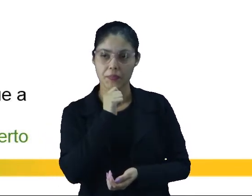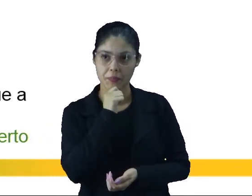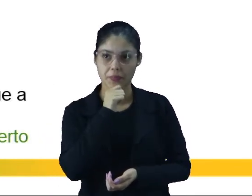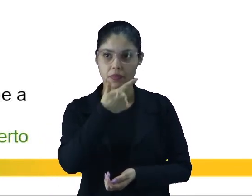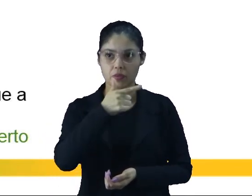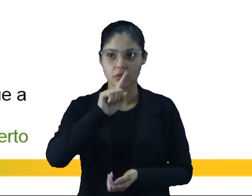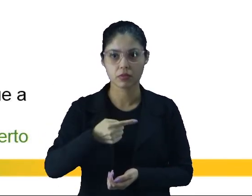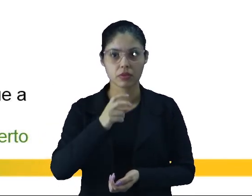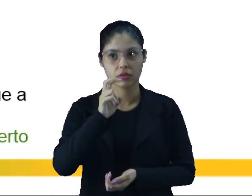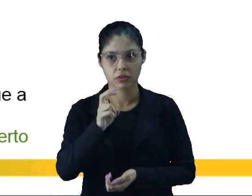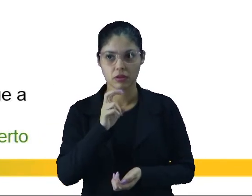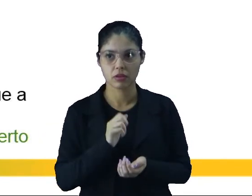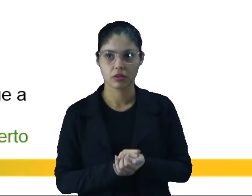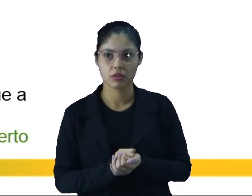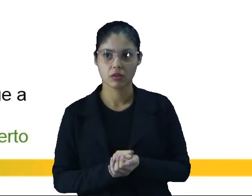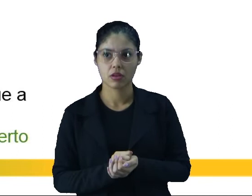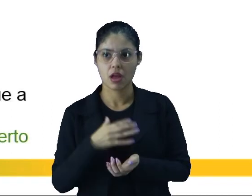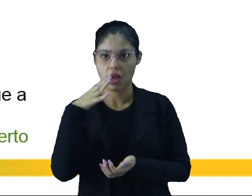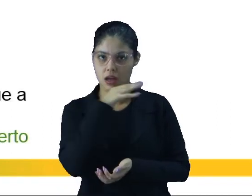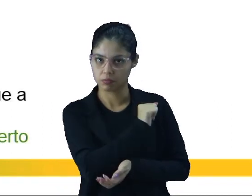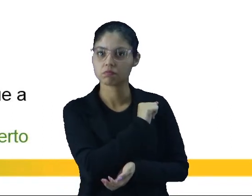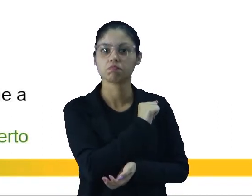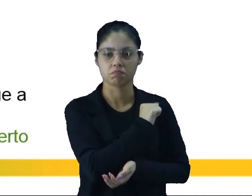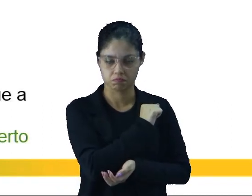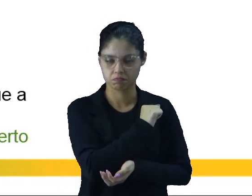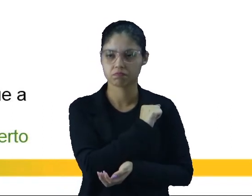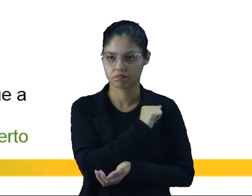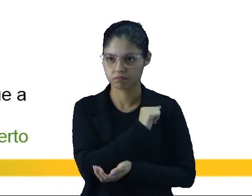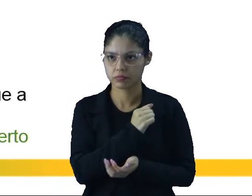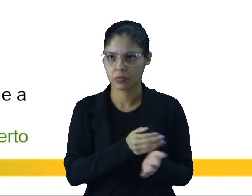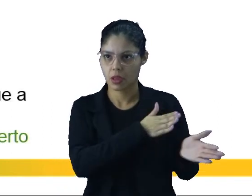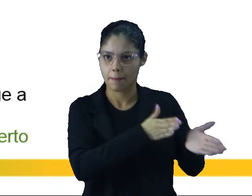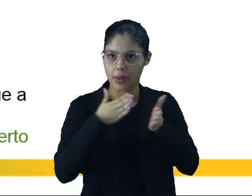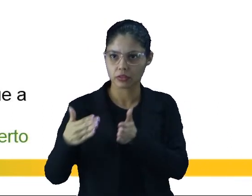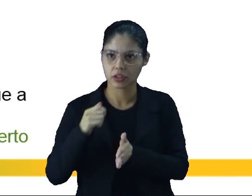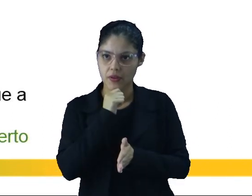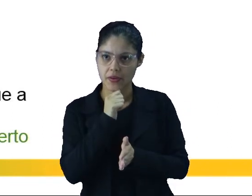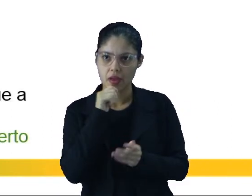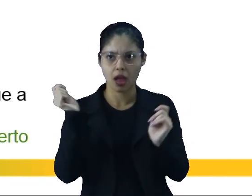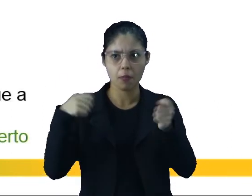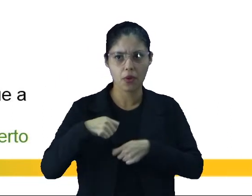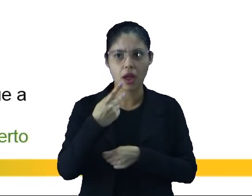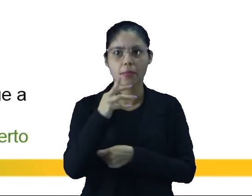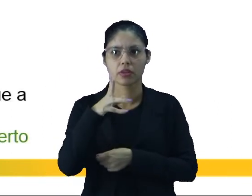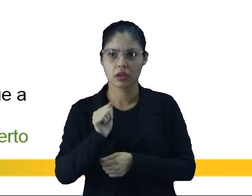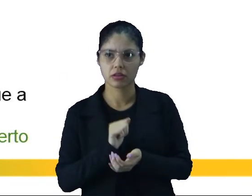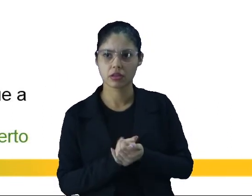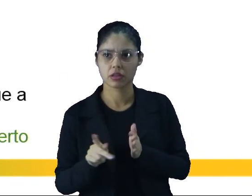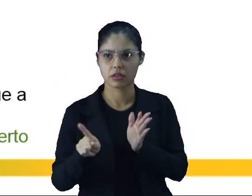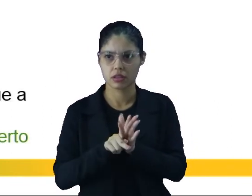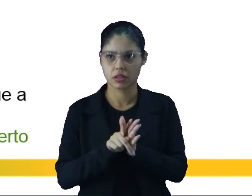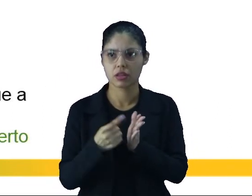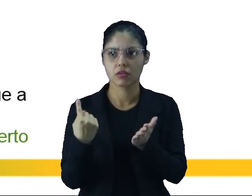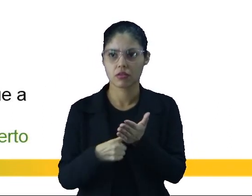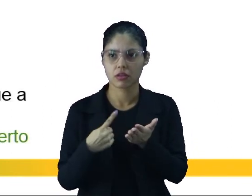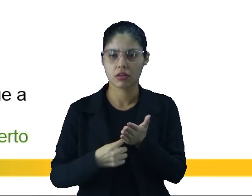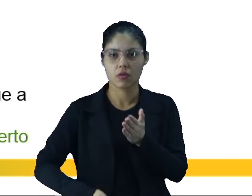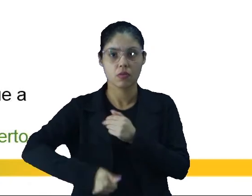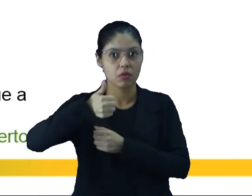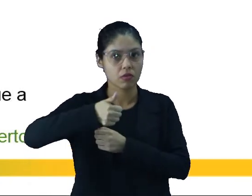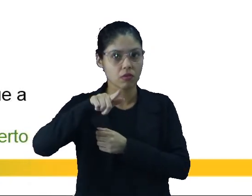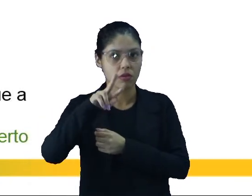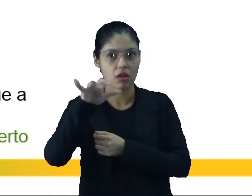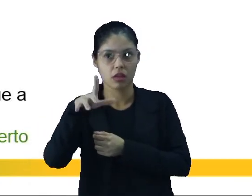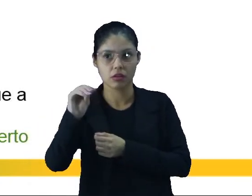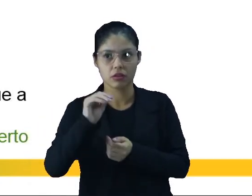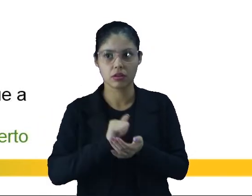bombear 2,5 galões por minuto. A partir dessa situação hipotética, julgue o item seguinte, considerando que